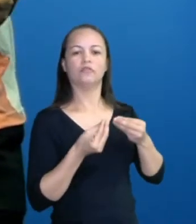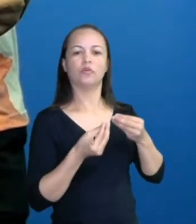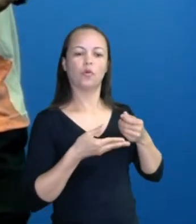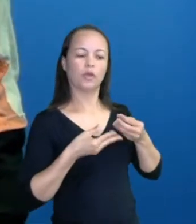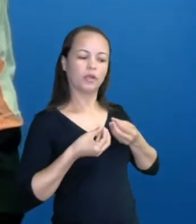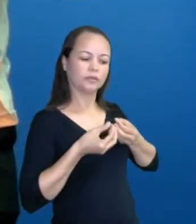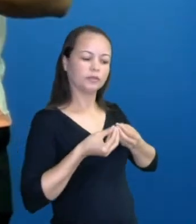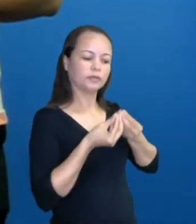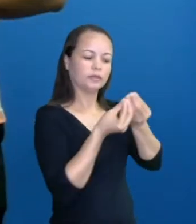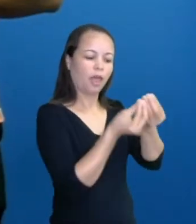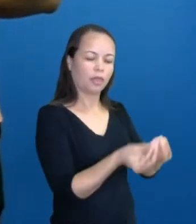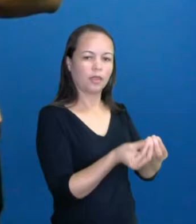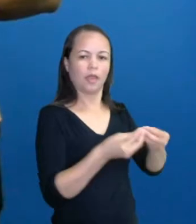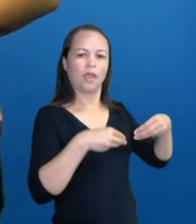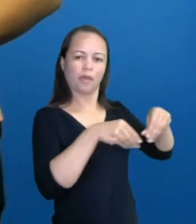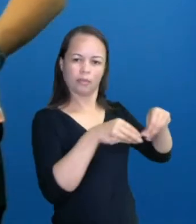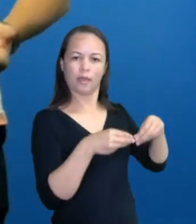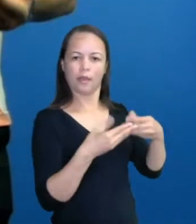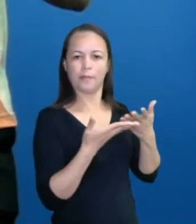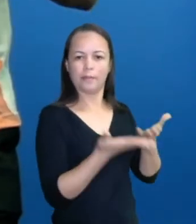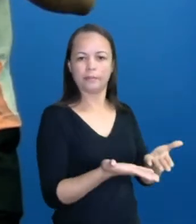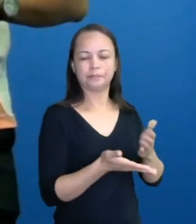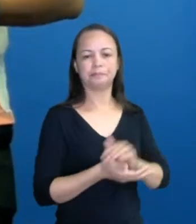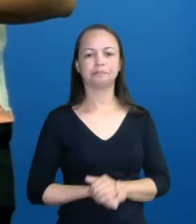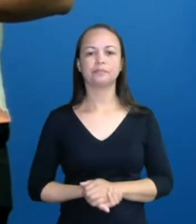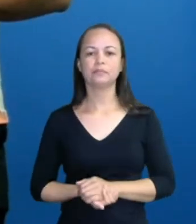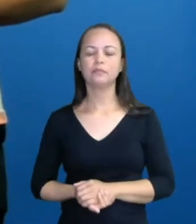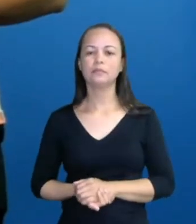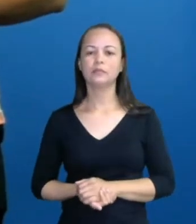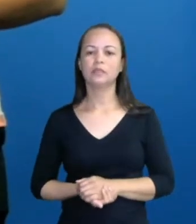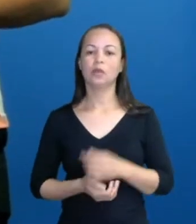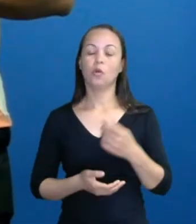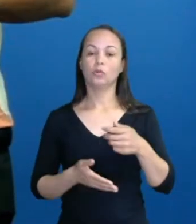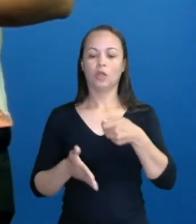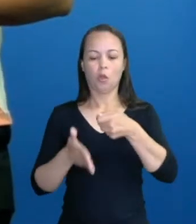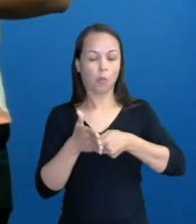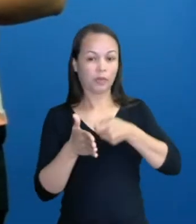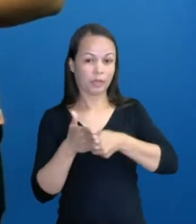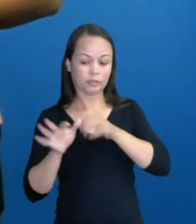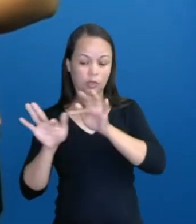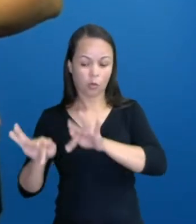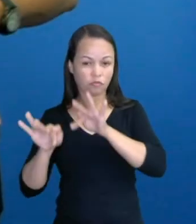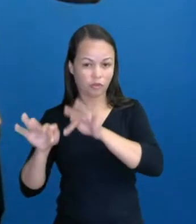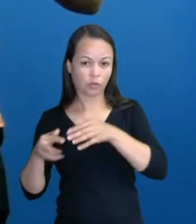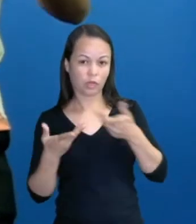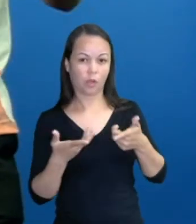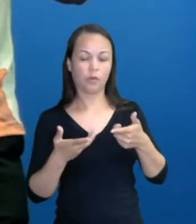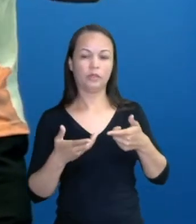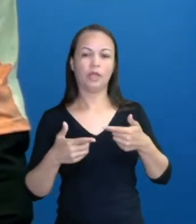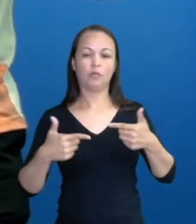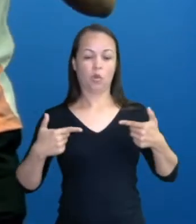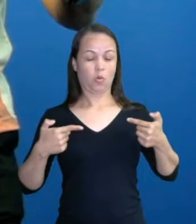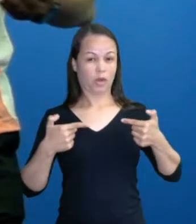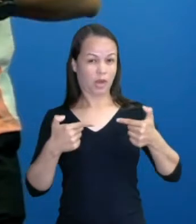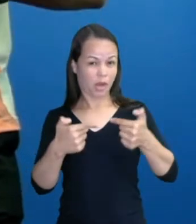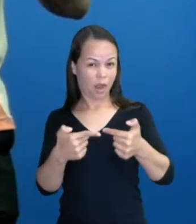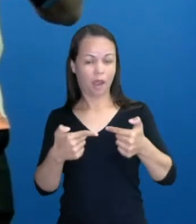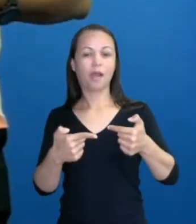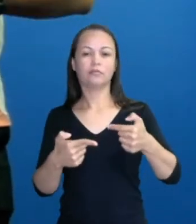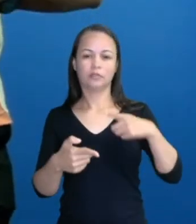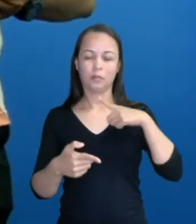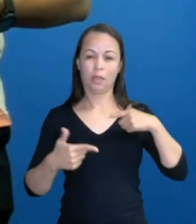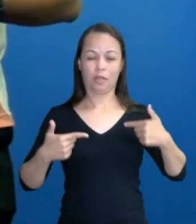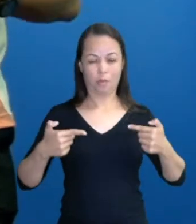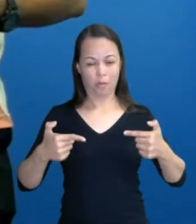ceder parte do seu território. Outra obrigação do senhor feudal é em tempos de guerra, que existiam muitos conflitos entre um